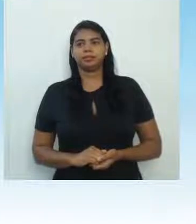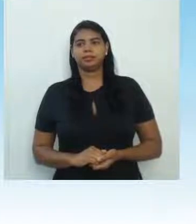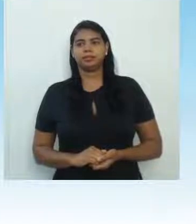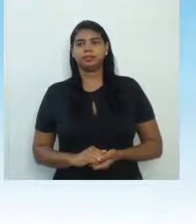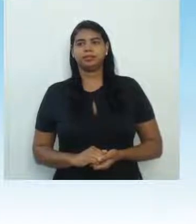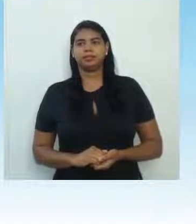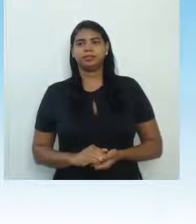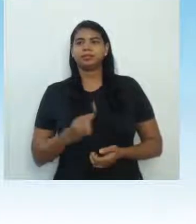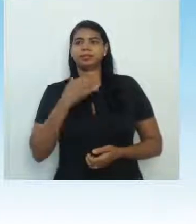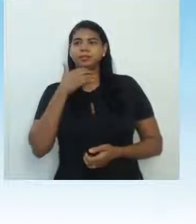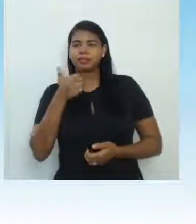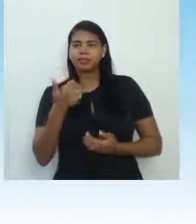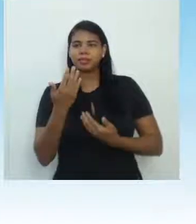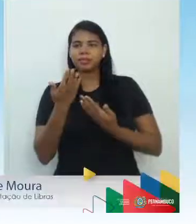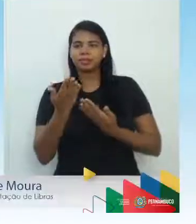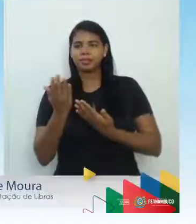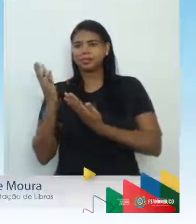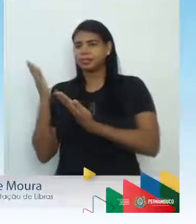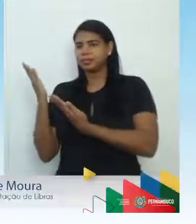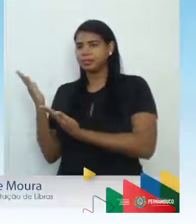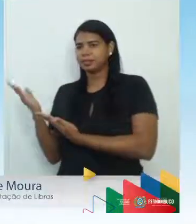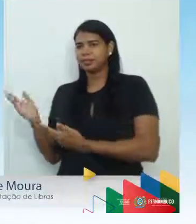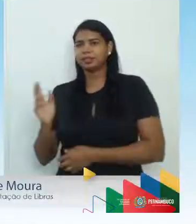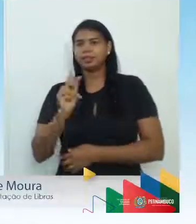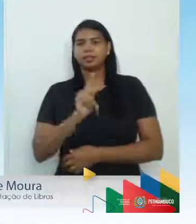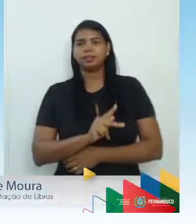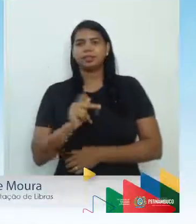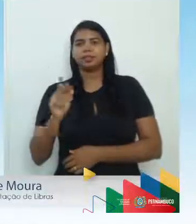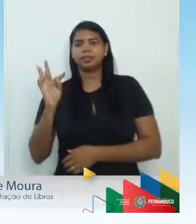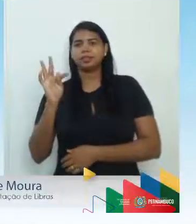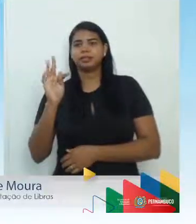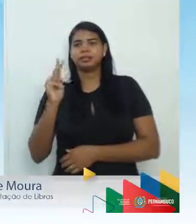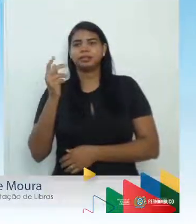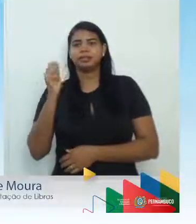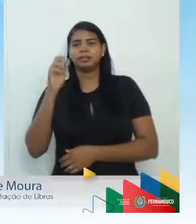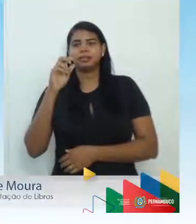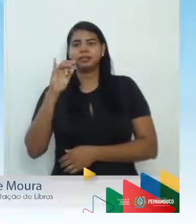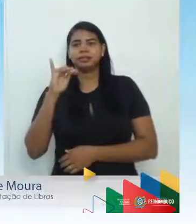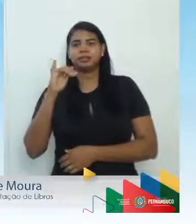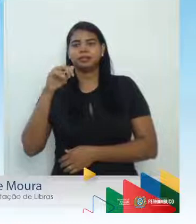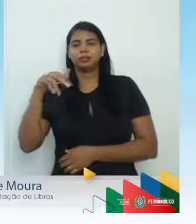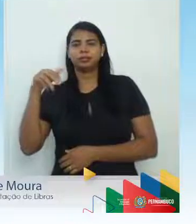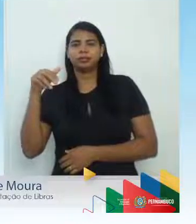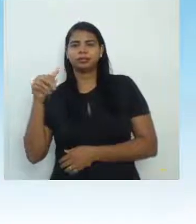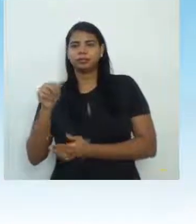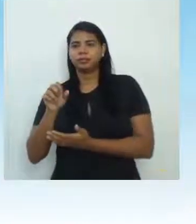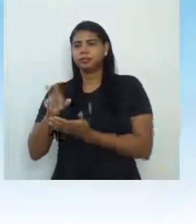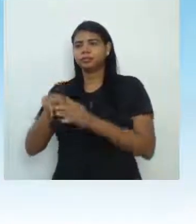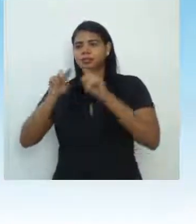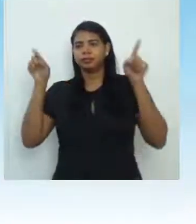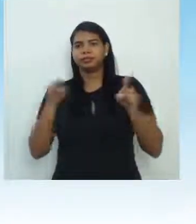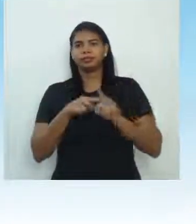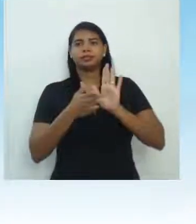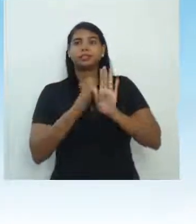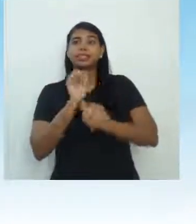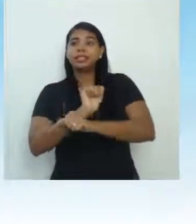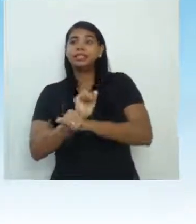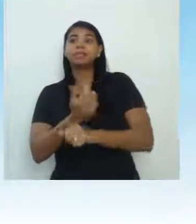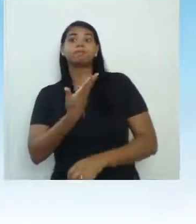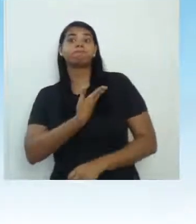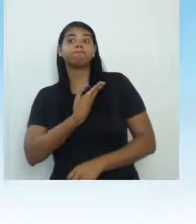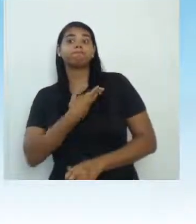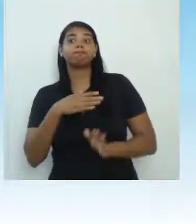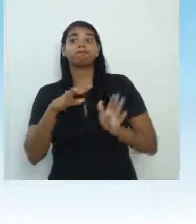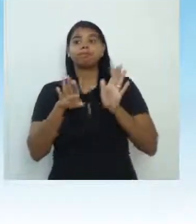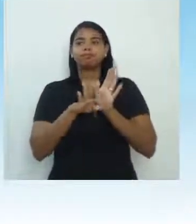Oi, gente, tudo bom? Aqui é a professora Tainá Leal, de Projeto de Vida, aqui no EducaPE. E eu ainda estou esperando o meu companheiro Robson chegar